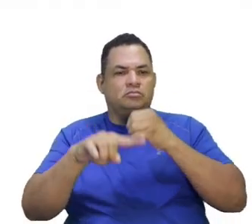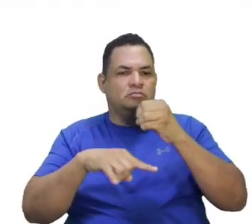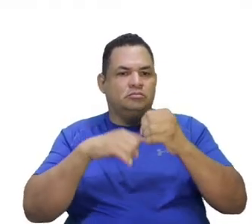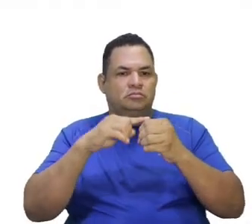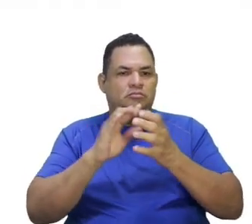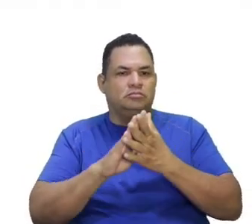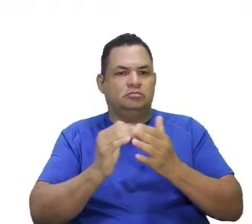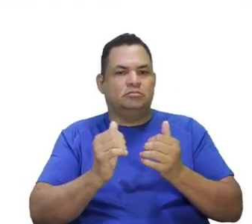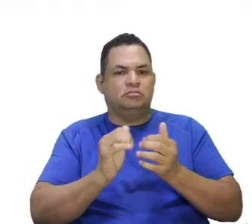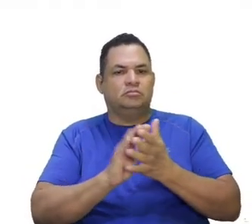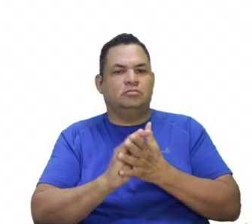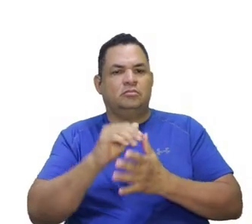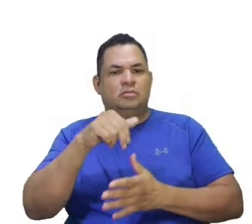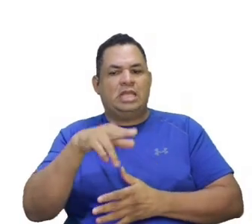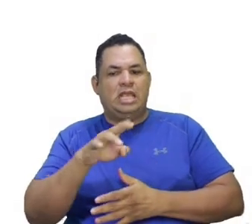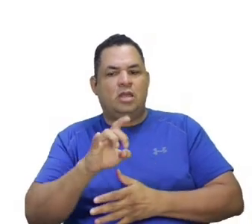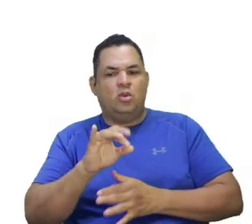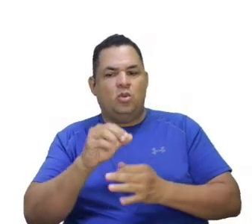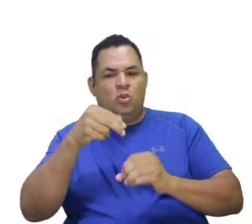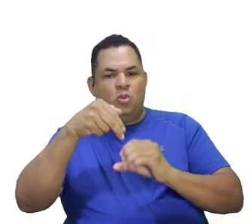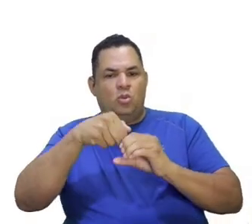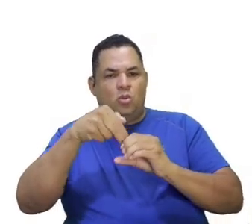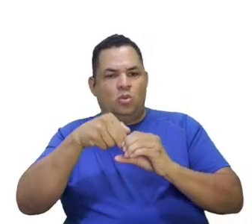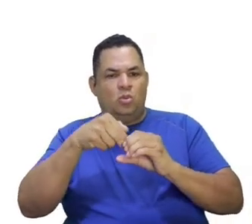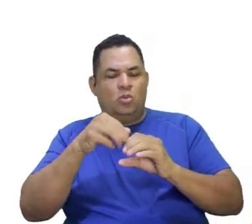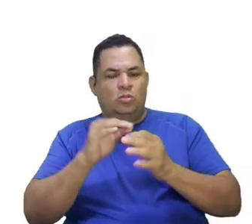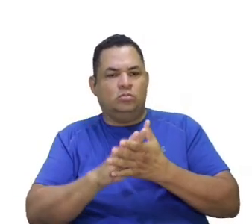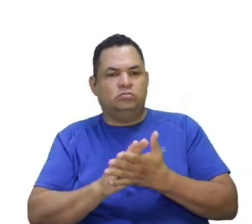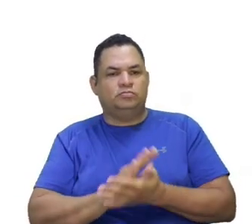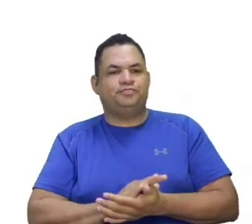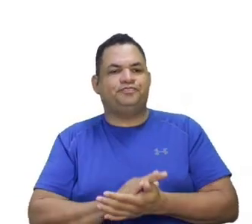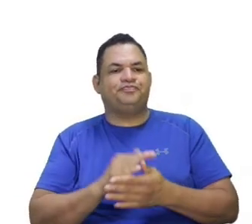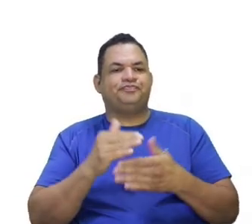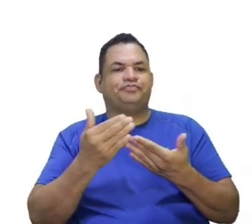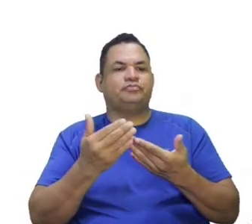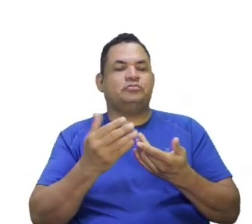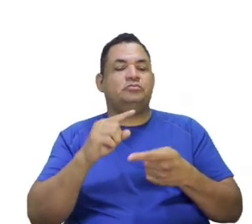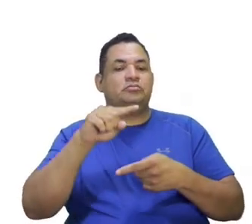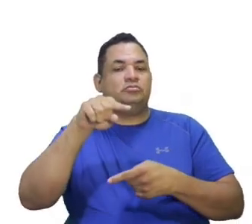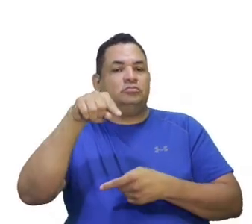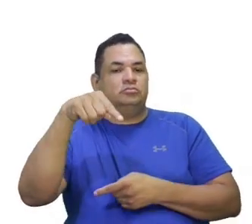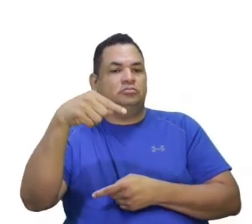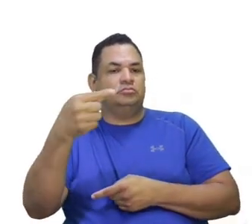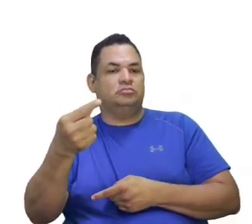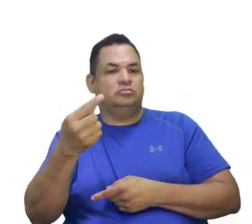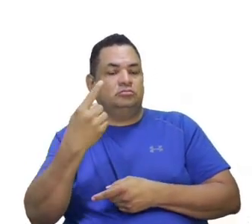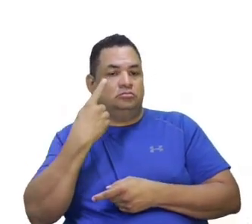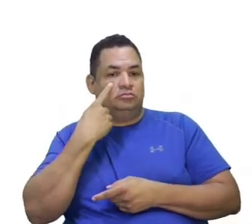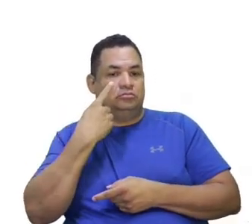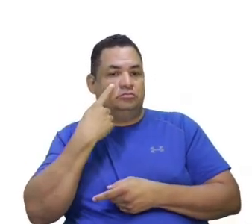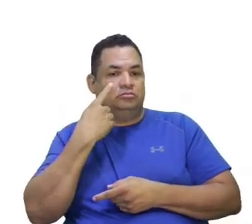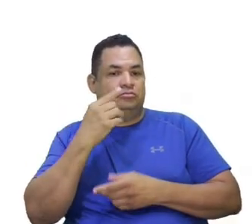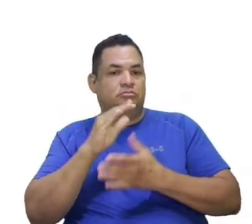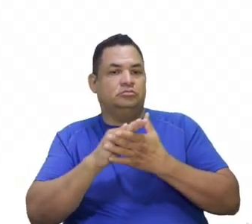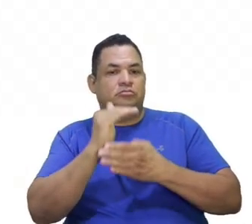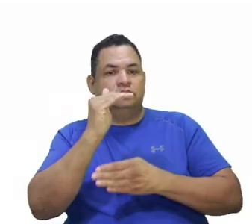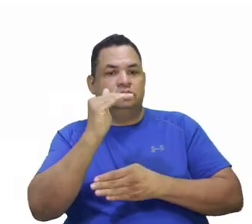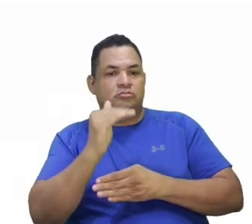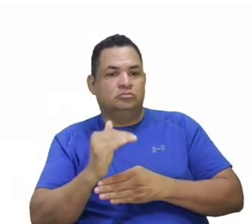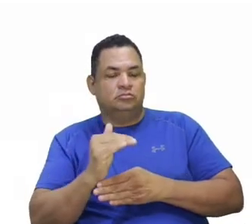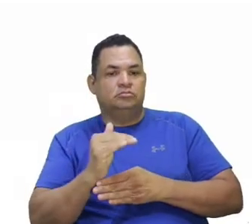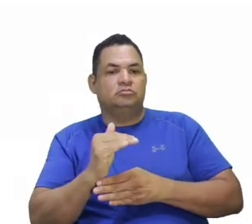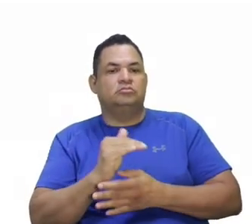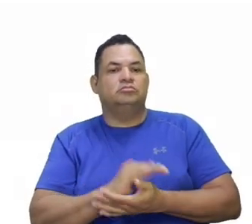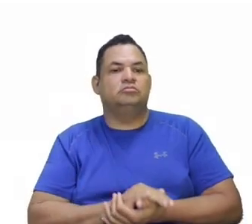átomo neutro, respeitando a quantidade de elétrons que ele tem. Posteriormente, eu vou ver o subnível,